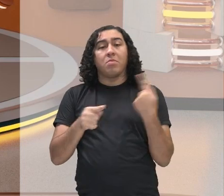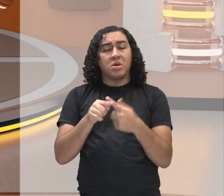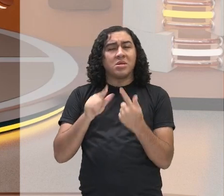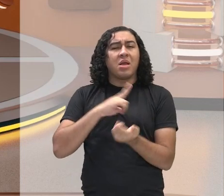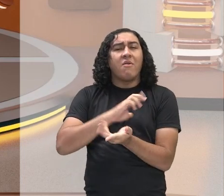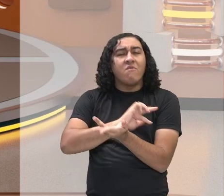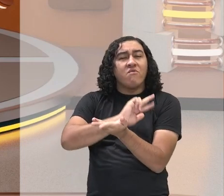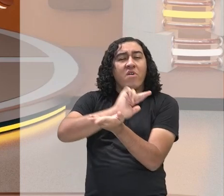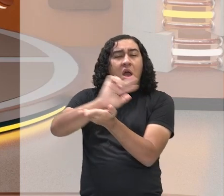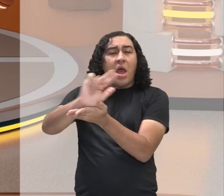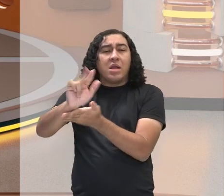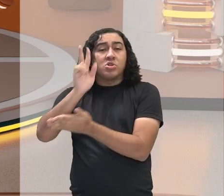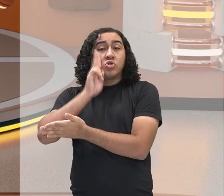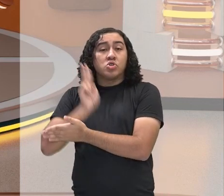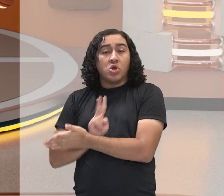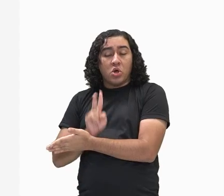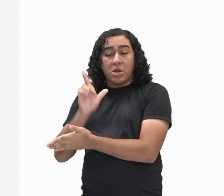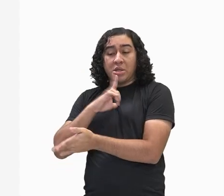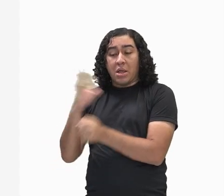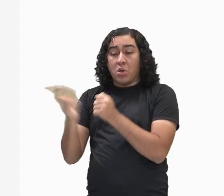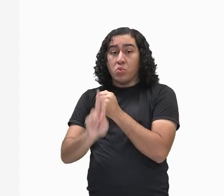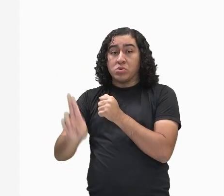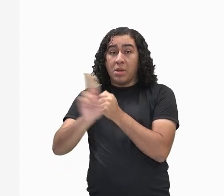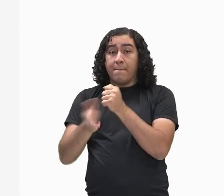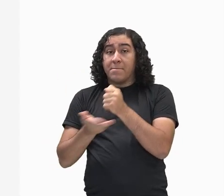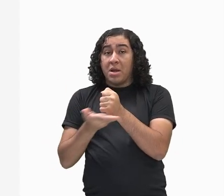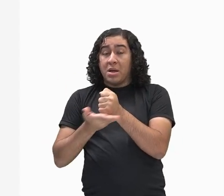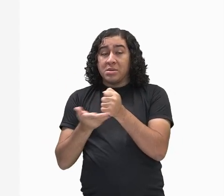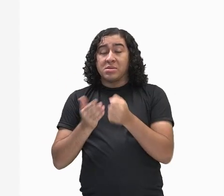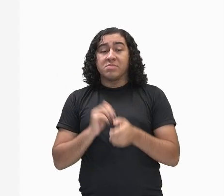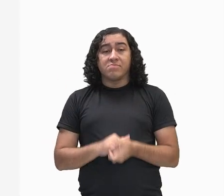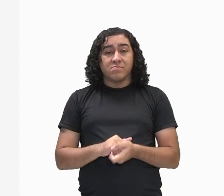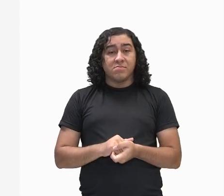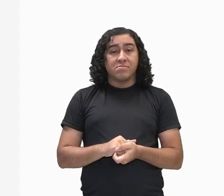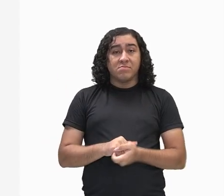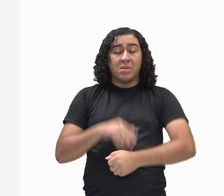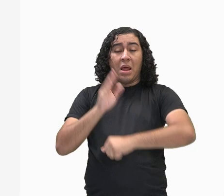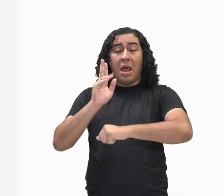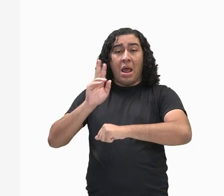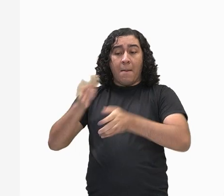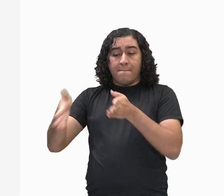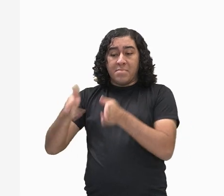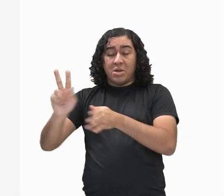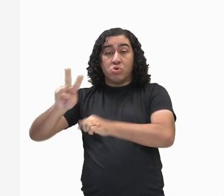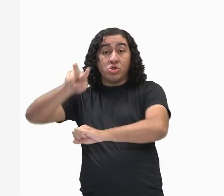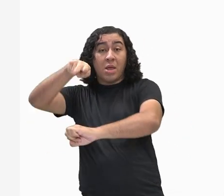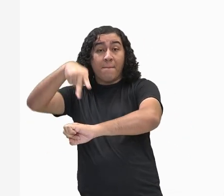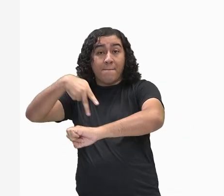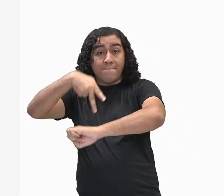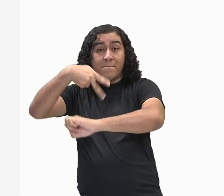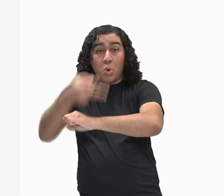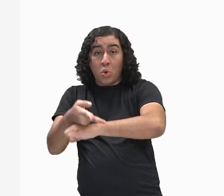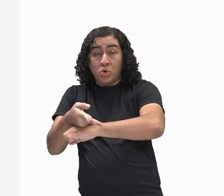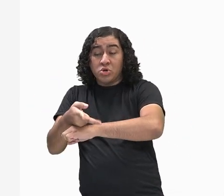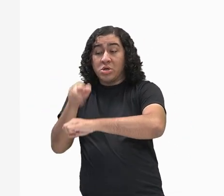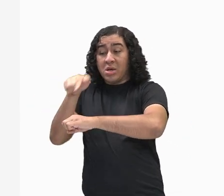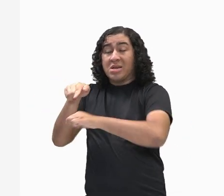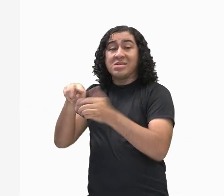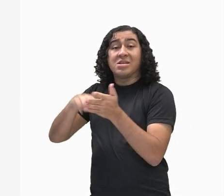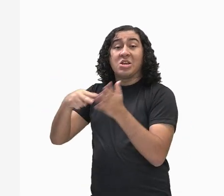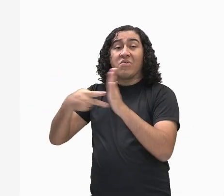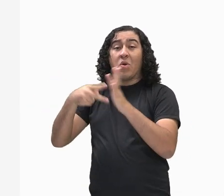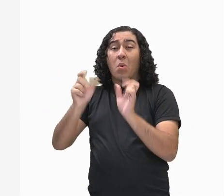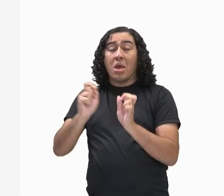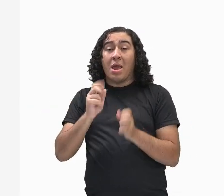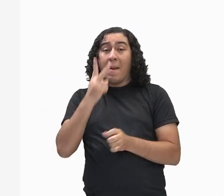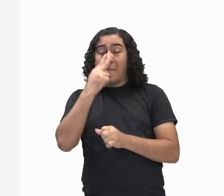construindo essa ideia aí, tá bom? E a pós-modernidade, ela vai significar o quê? Ela vai representar o quê? A quebra